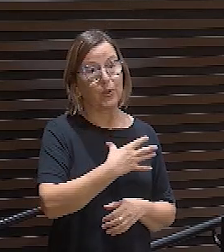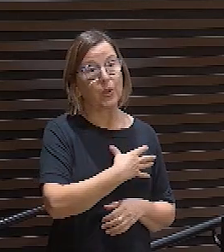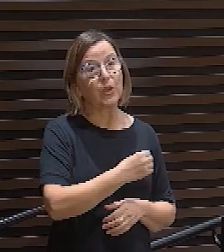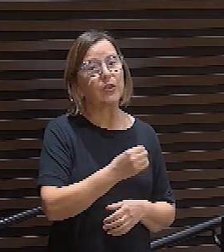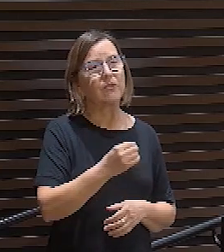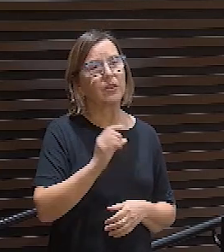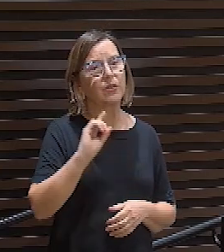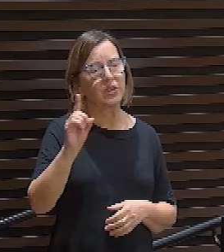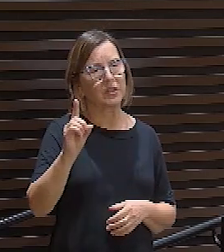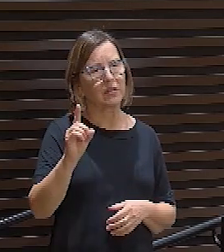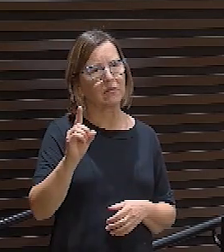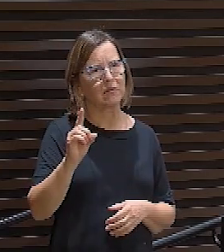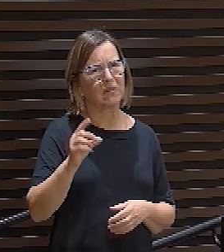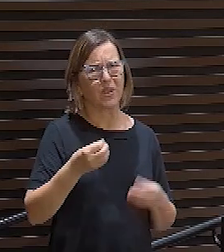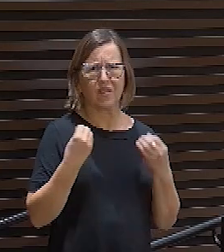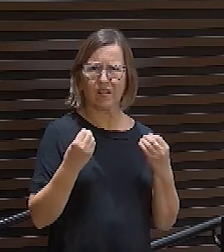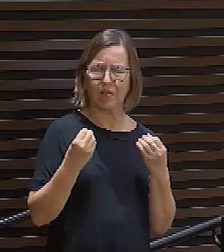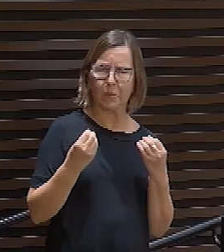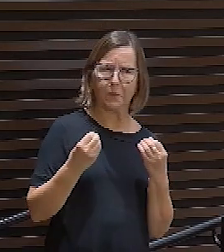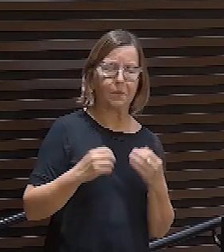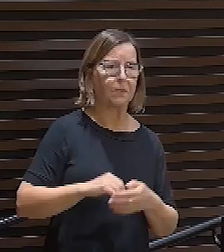essa?